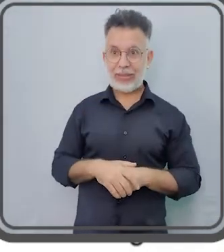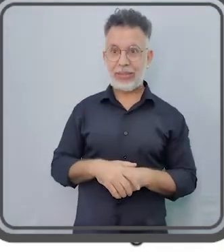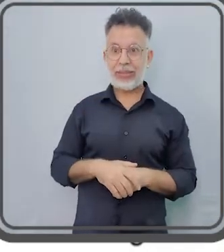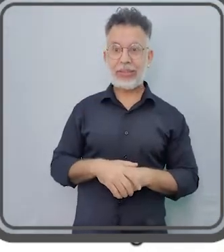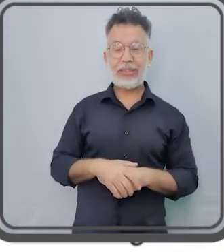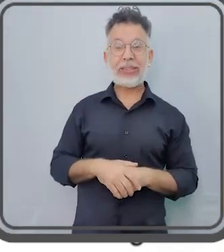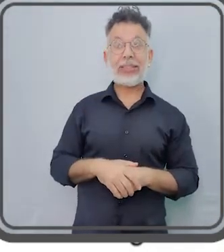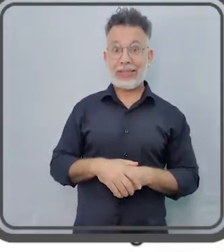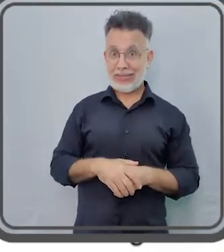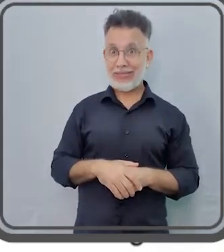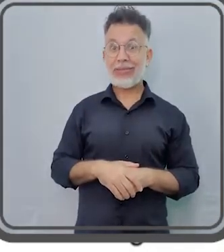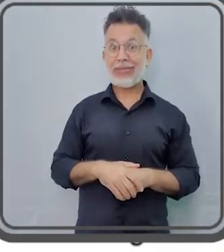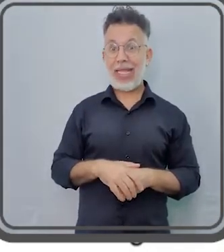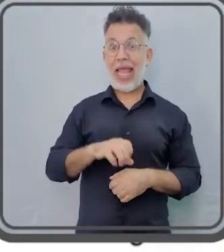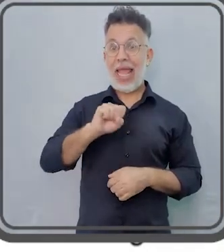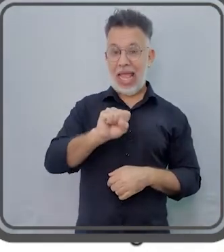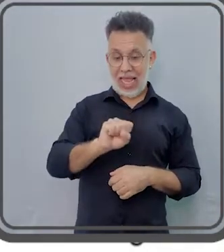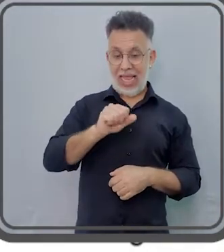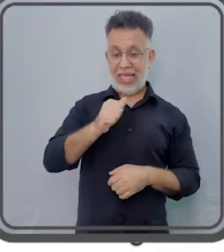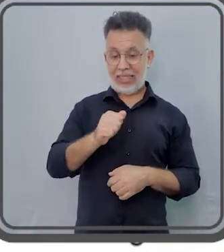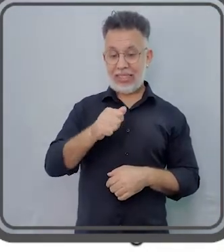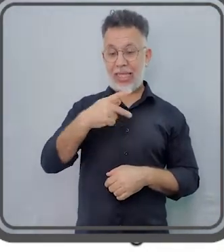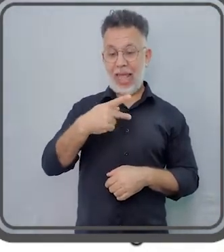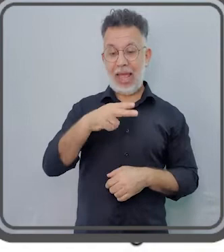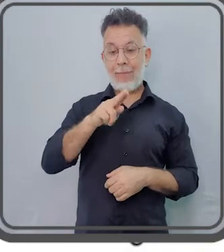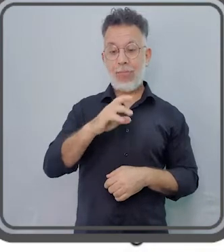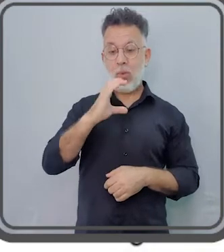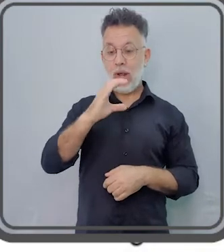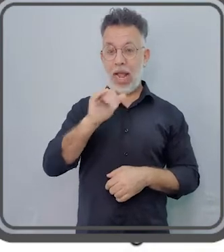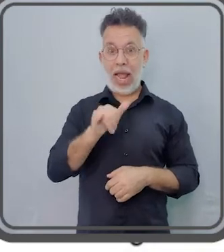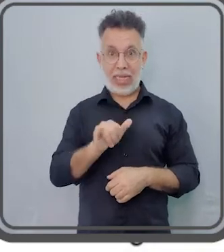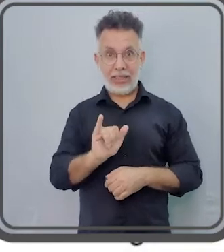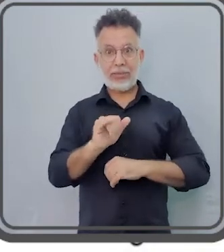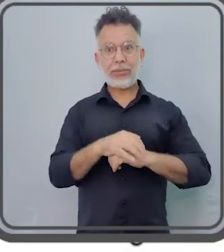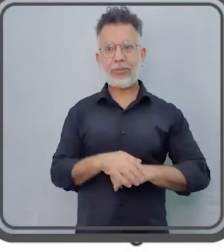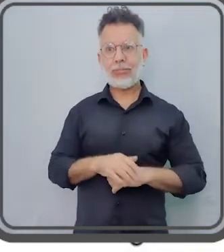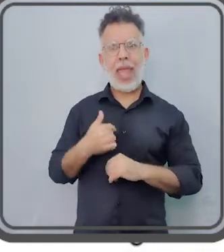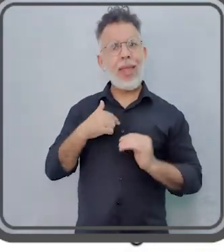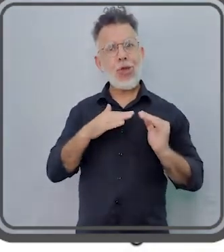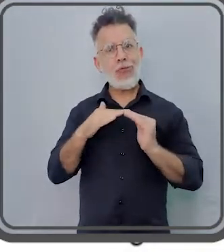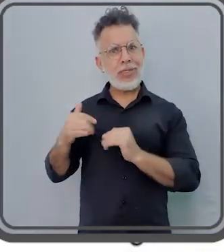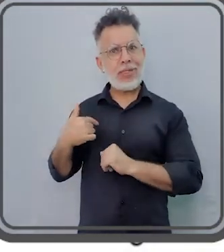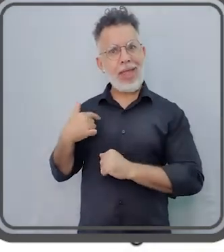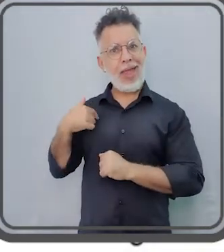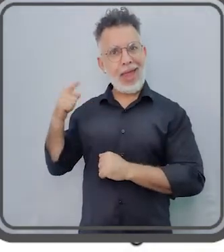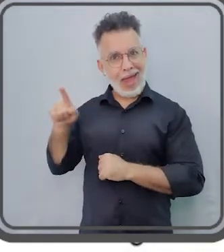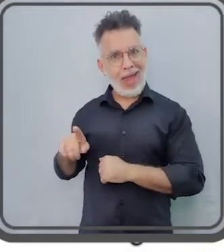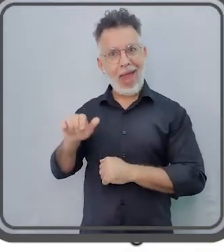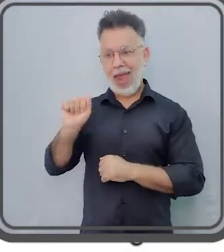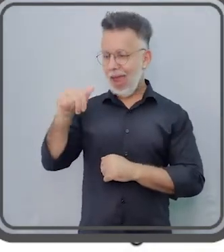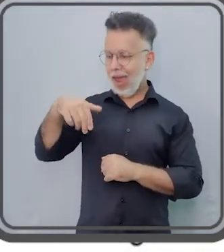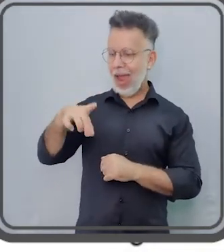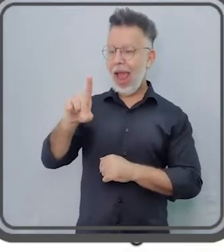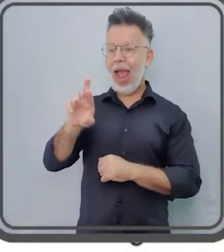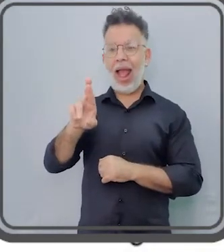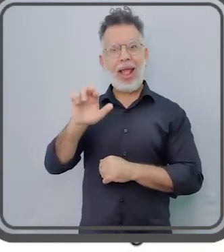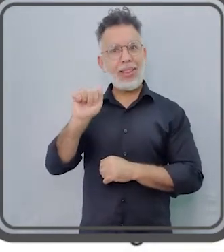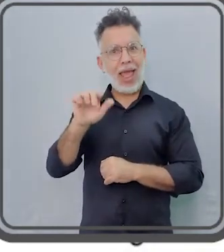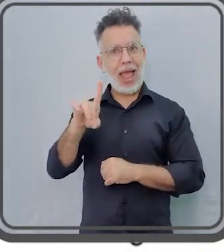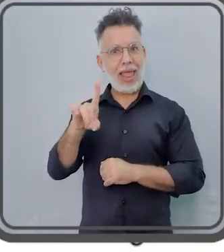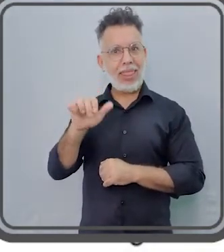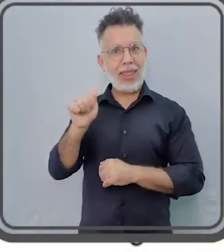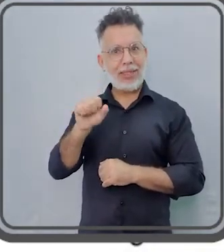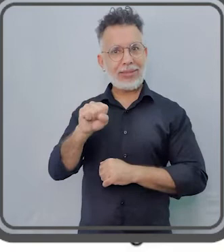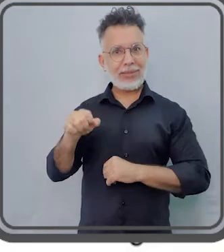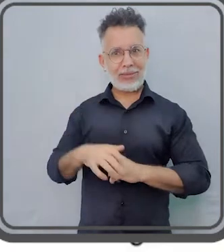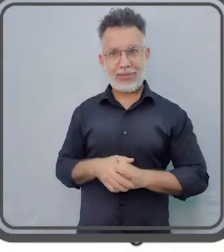certeza vai ter alguém assistindo. É, essa é de onde? De Andradas. Ah, então, estamos tudo ali. Não, é uma cidade super pequenininha e